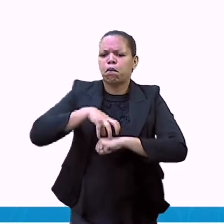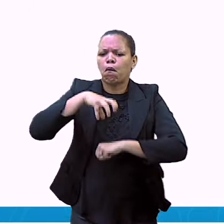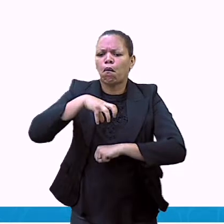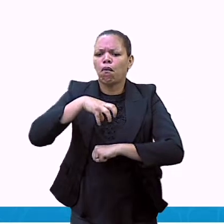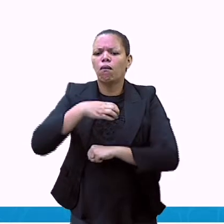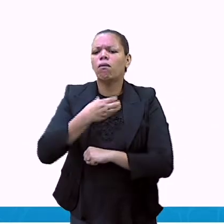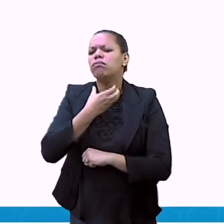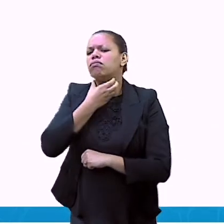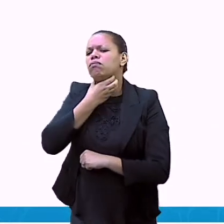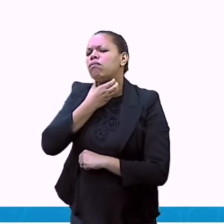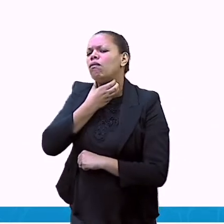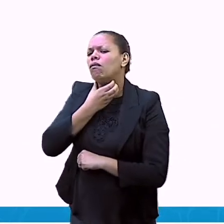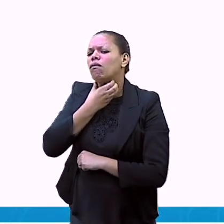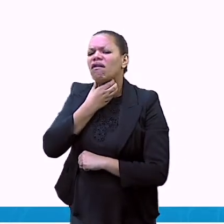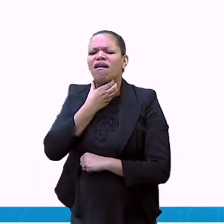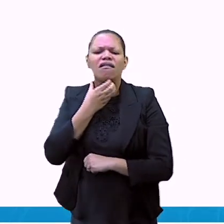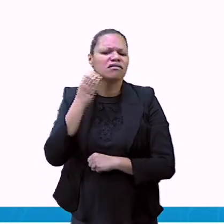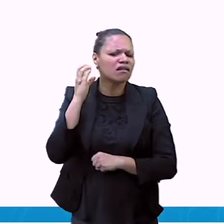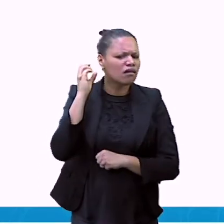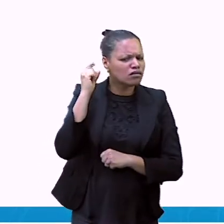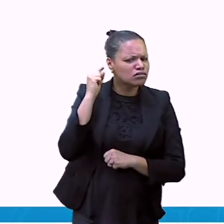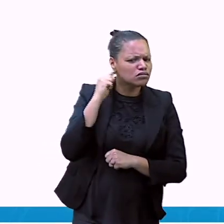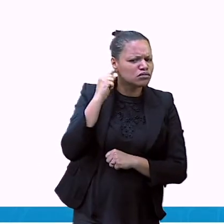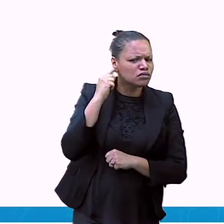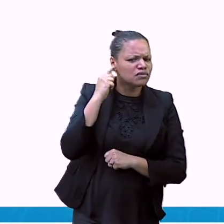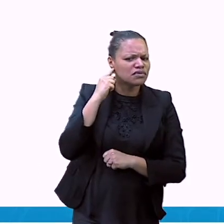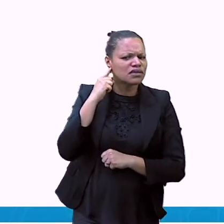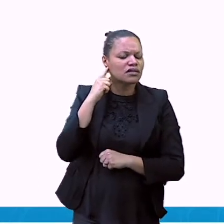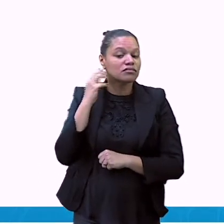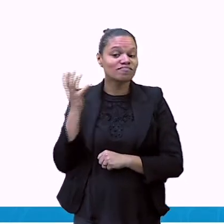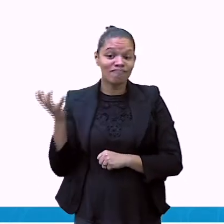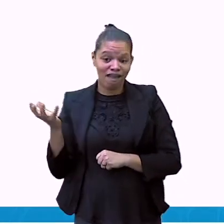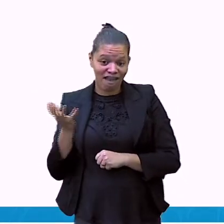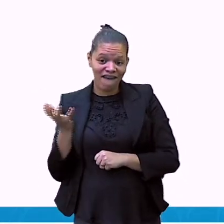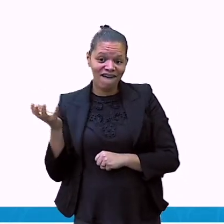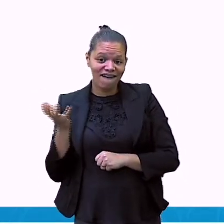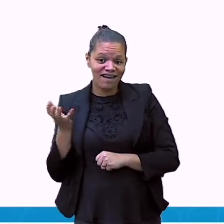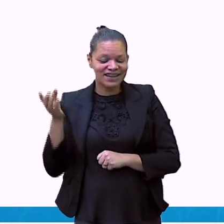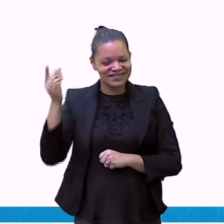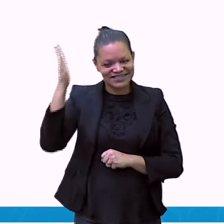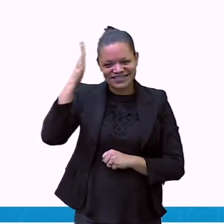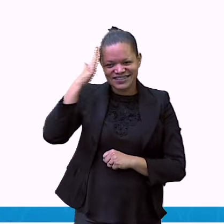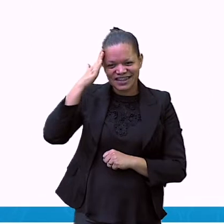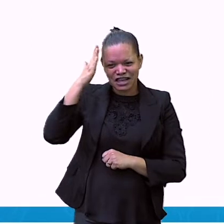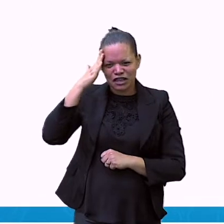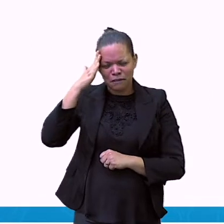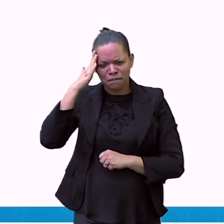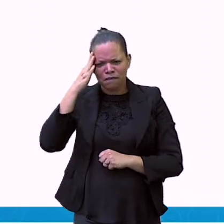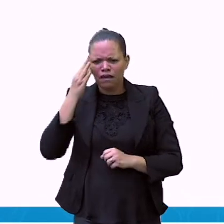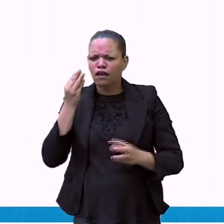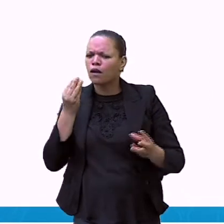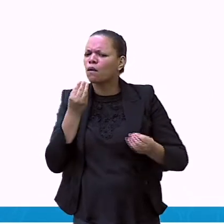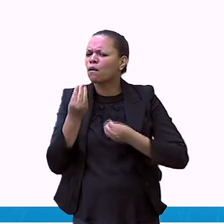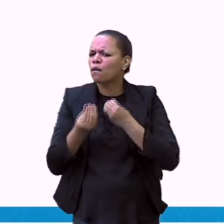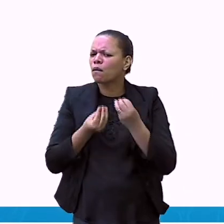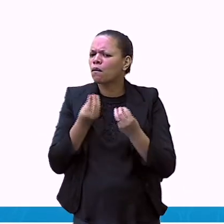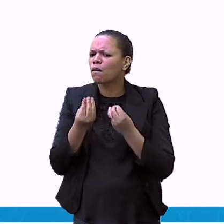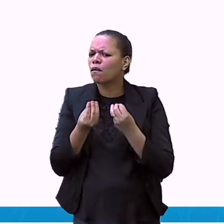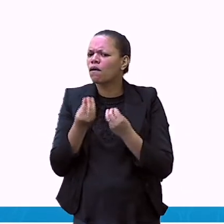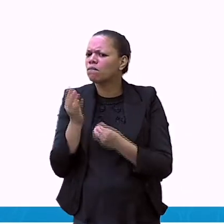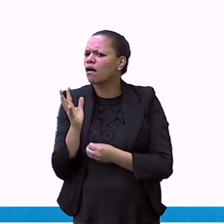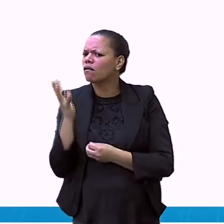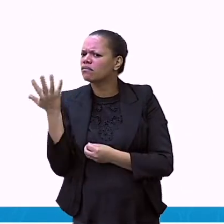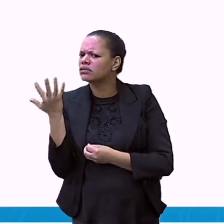uma infecção de ouvido, mas nós queremos saber qual foi o contágio que você teve.